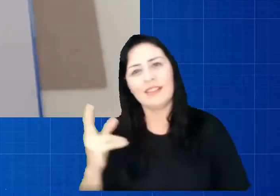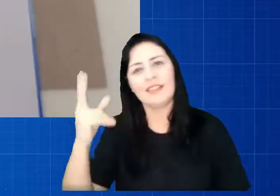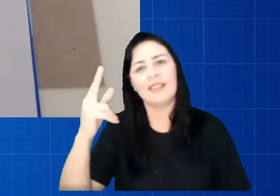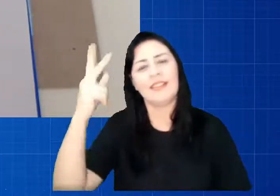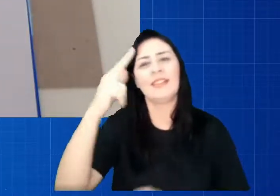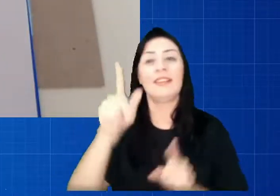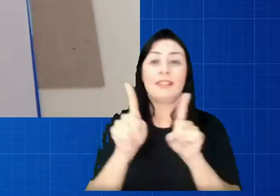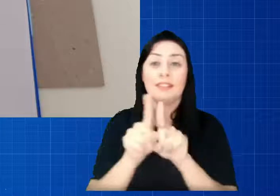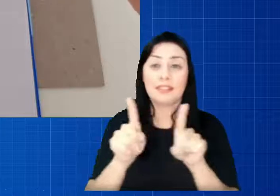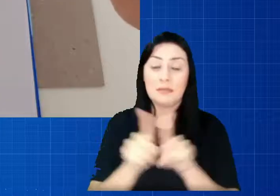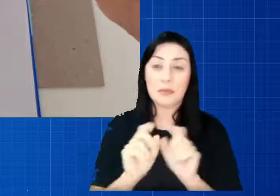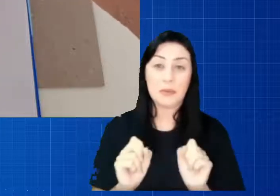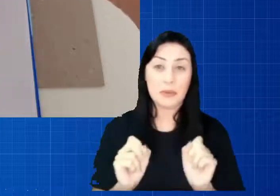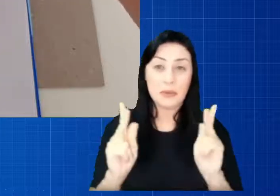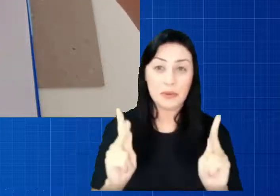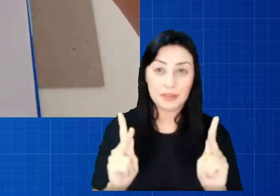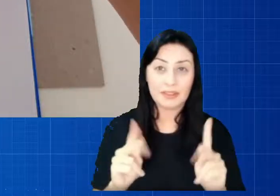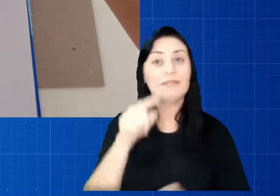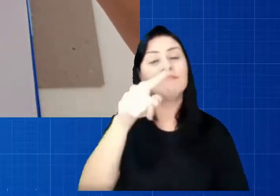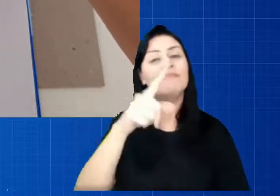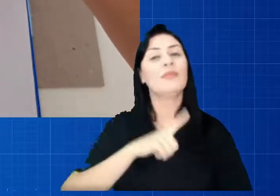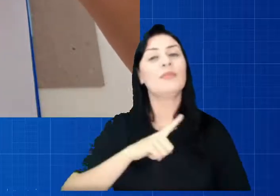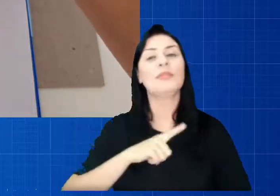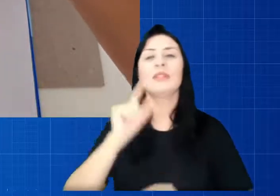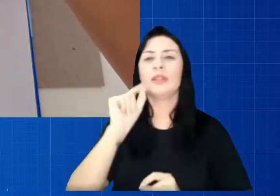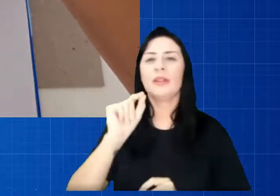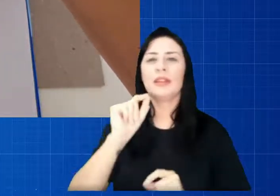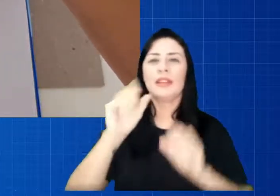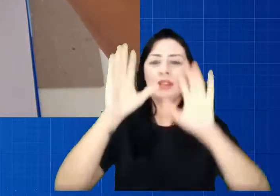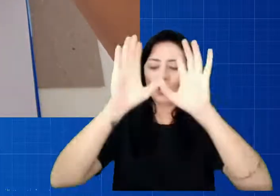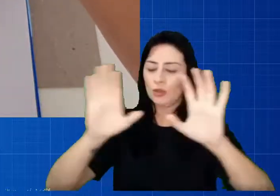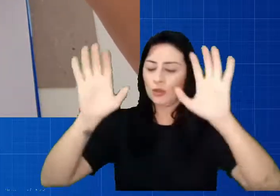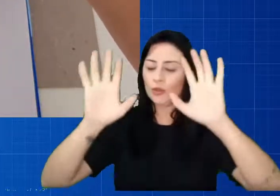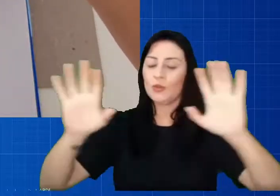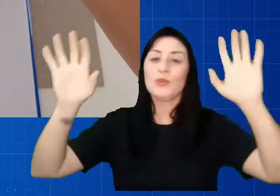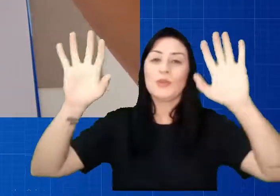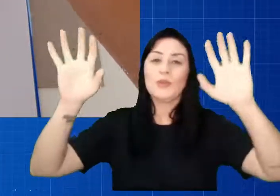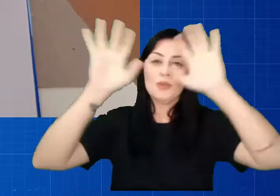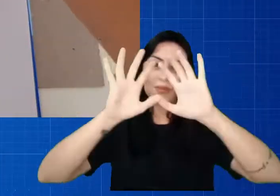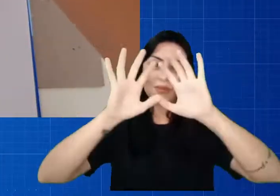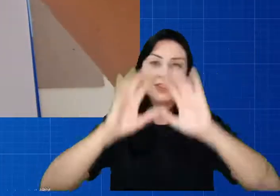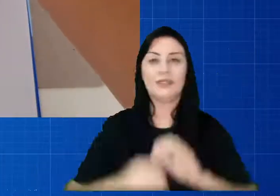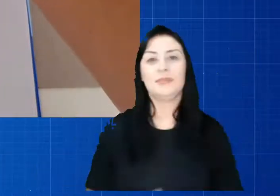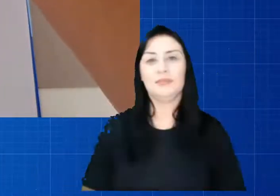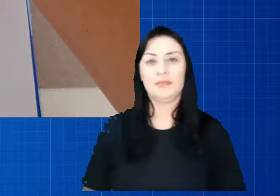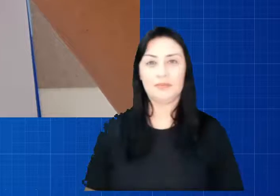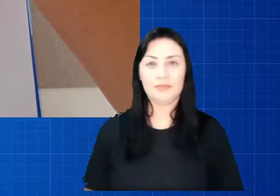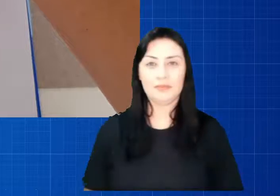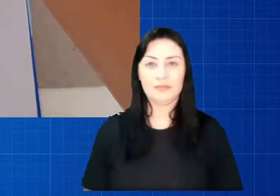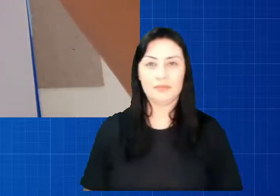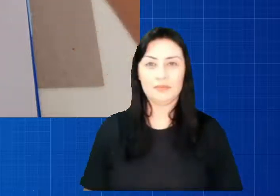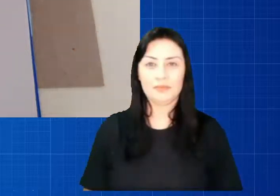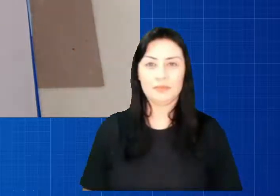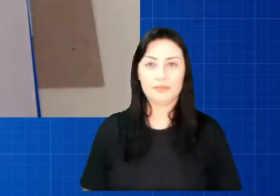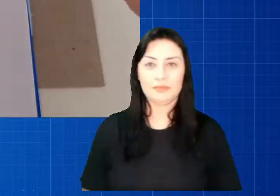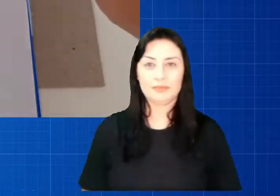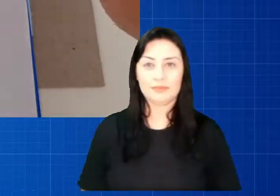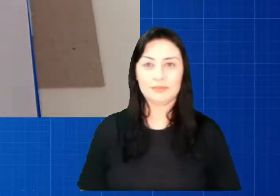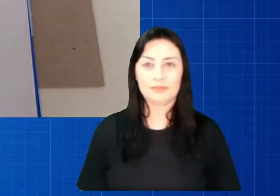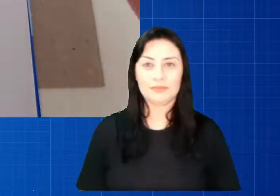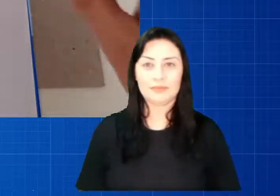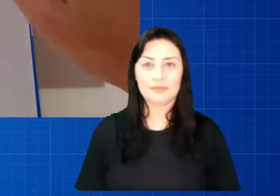você tem uma longa nuvem para colocar no teu céu. Se você quiser colocar o solzinho atrás, você consegue